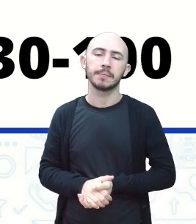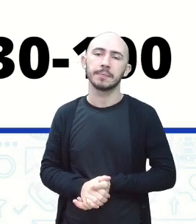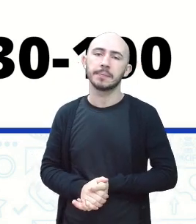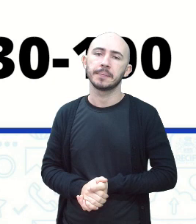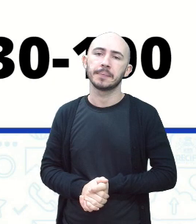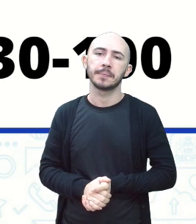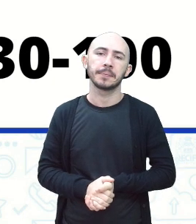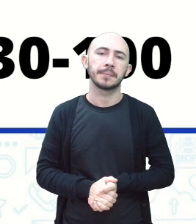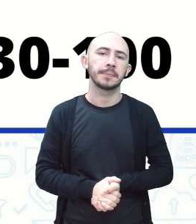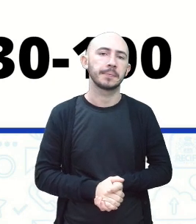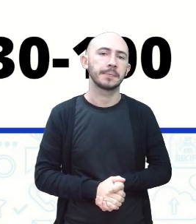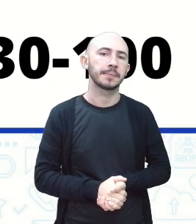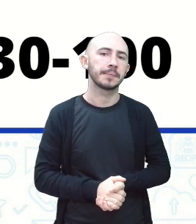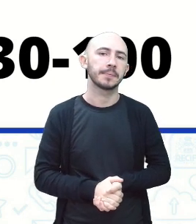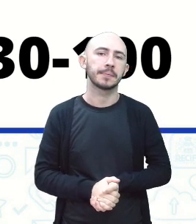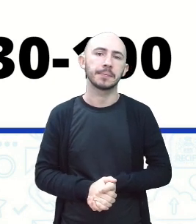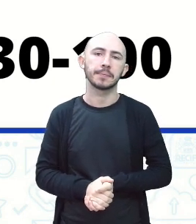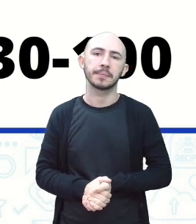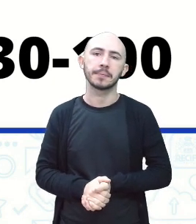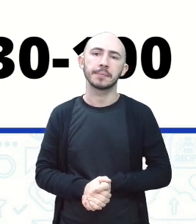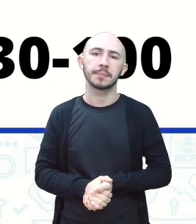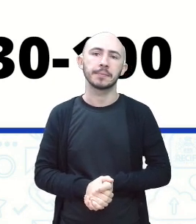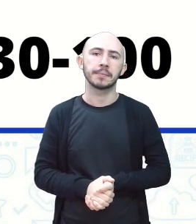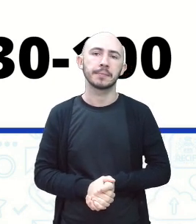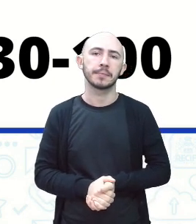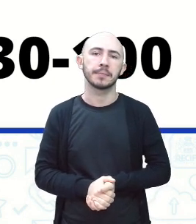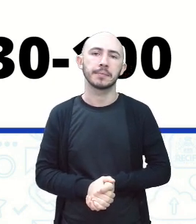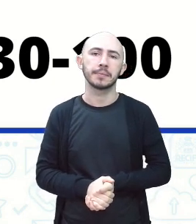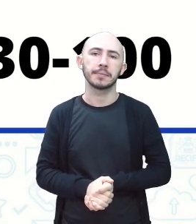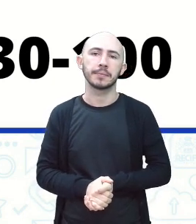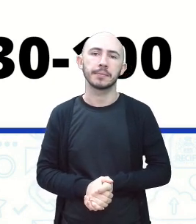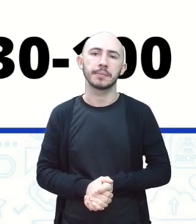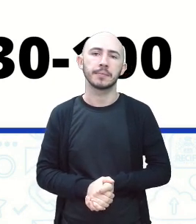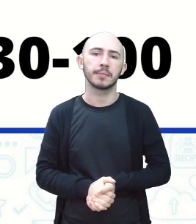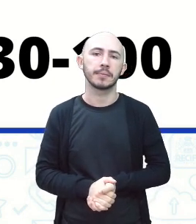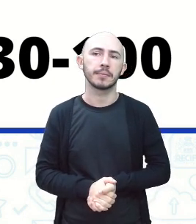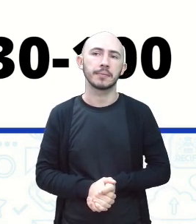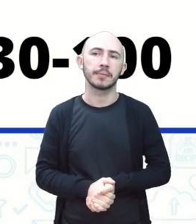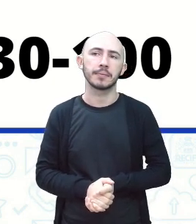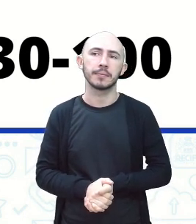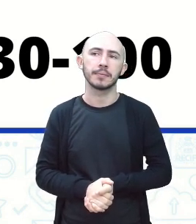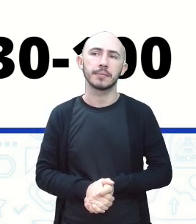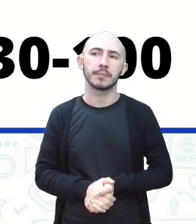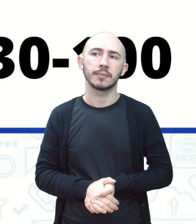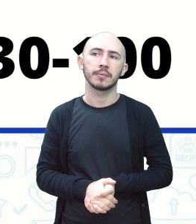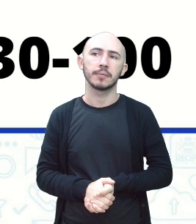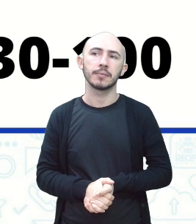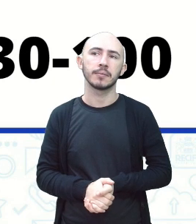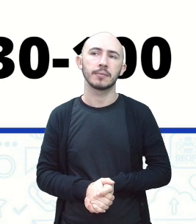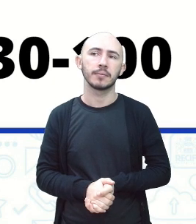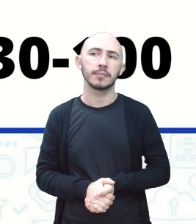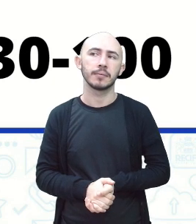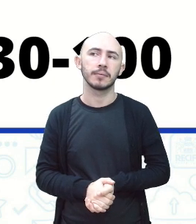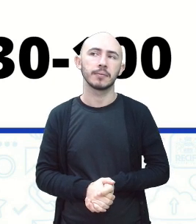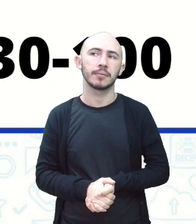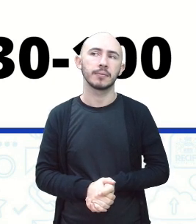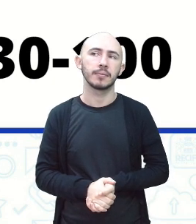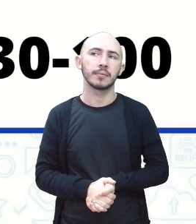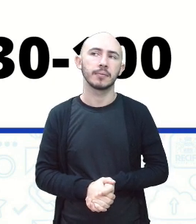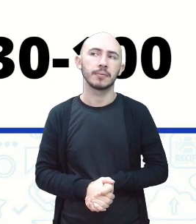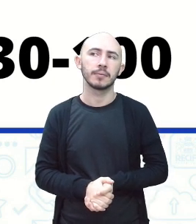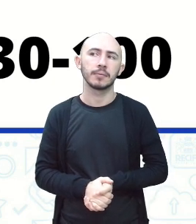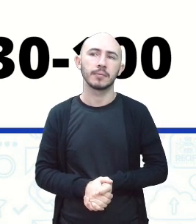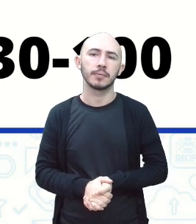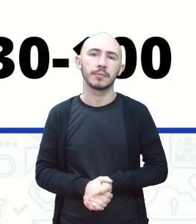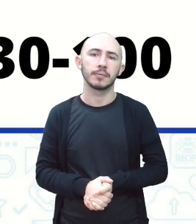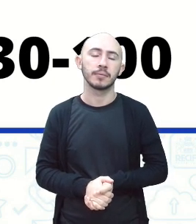70, 80, 90, ou você diz 100 ou 100, tá certo? Vai escolher entre